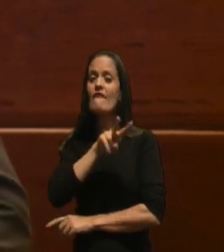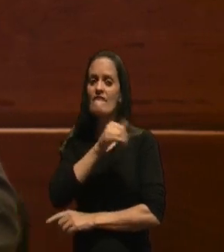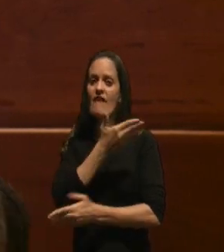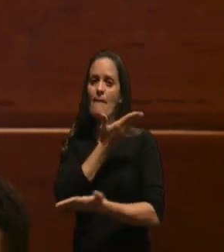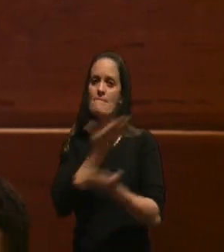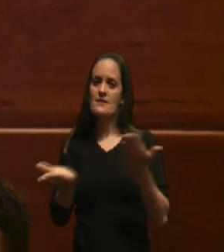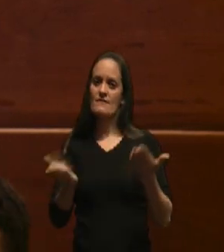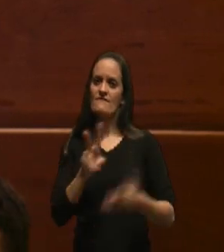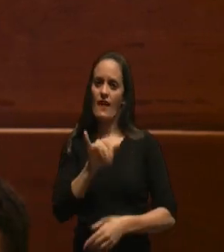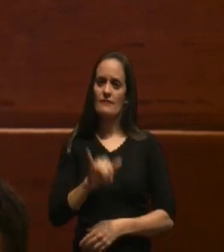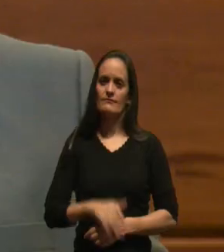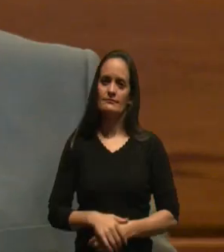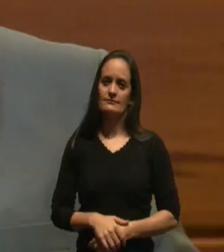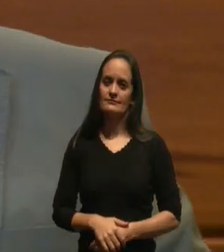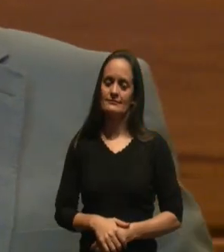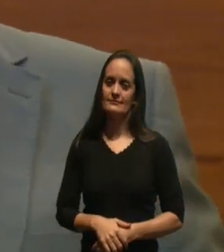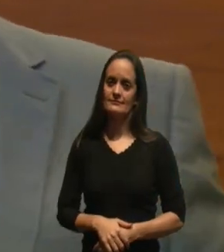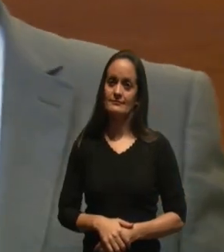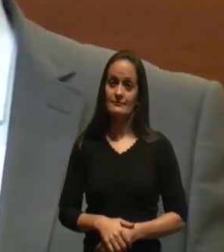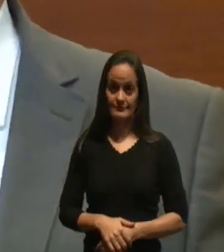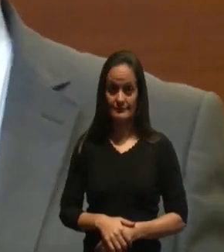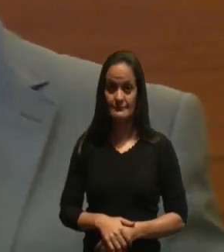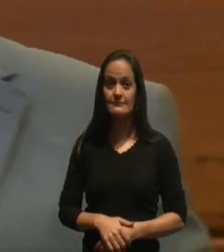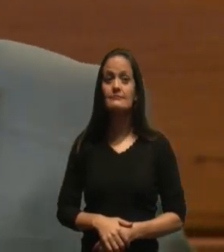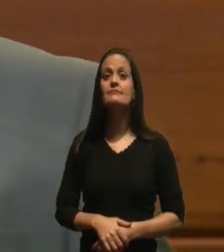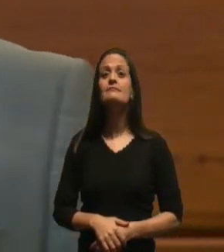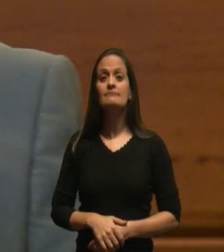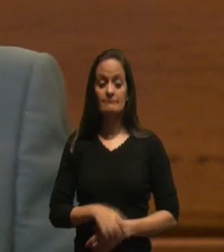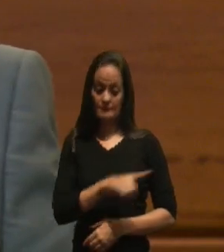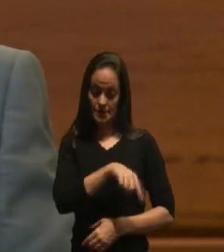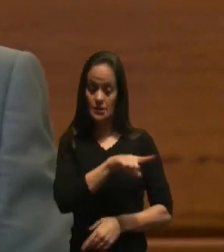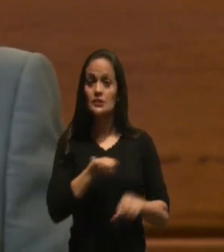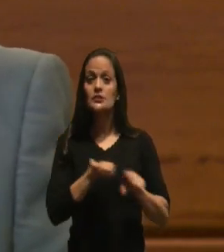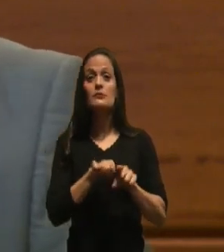sua vida. Essa foi a resposta de Deus